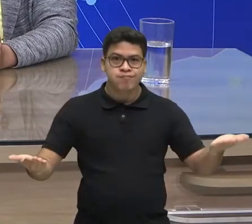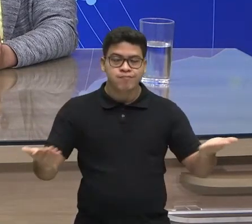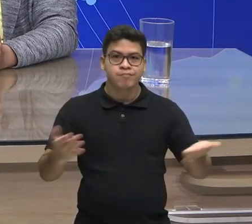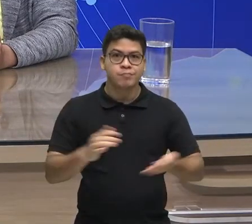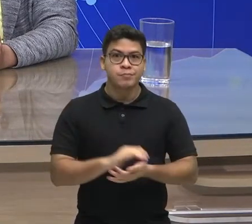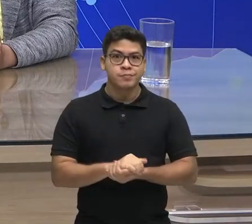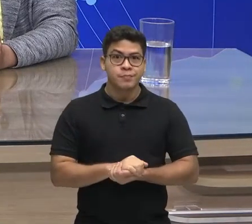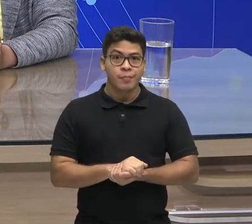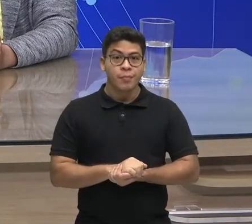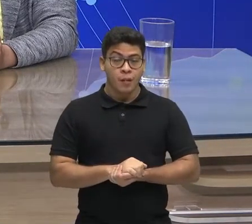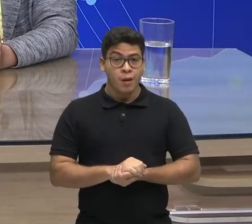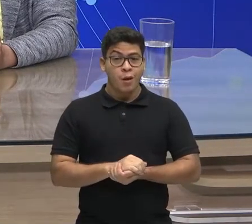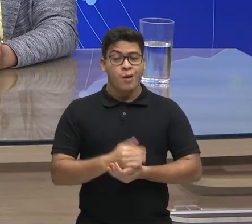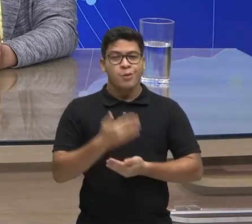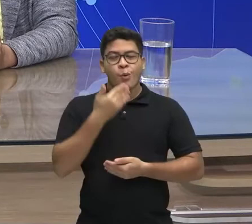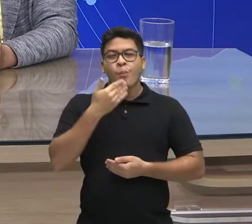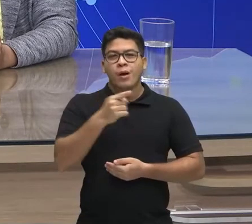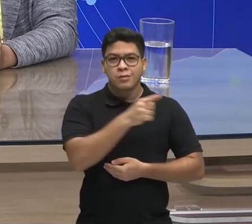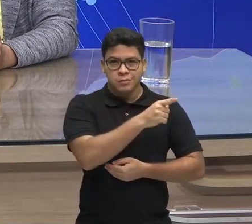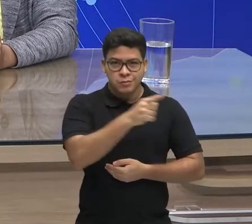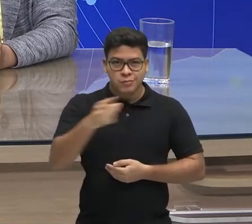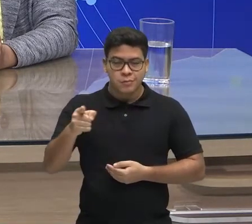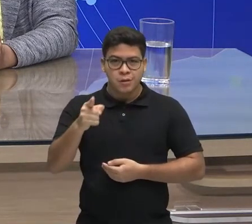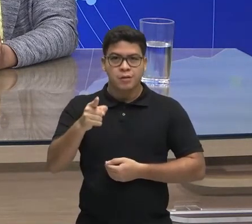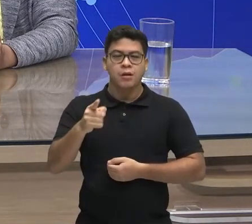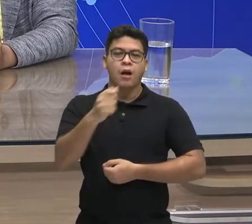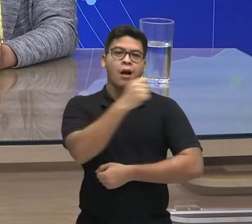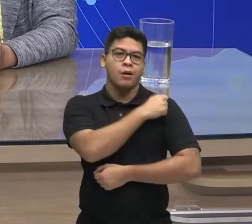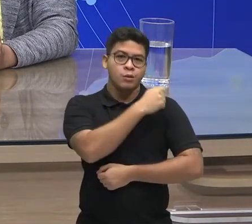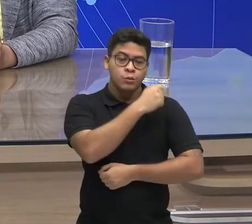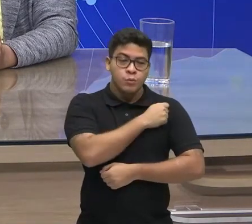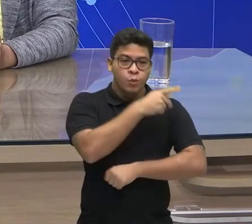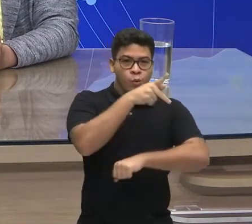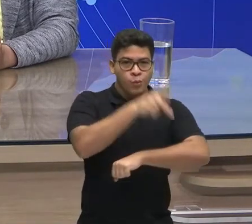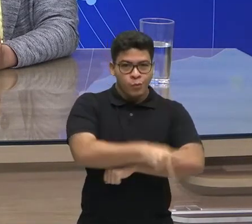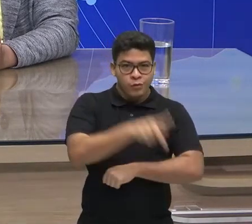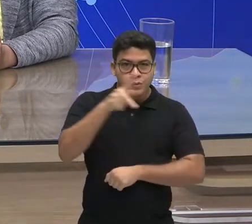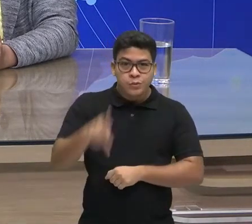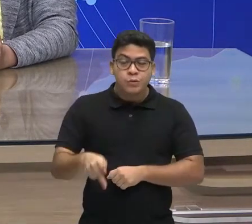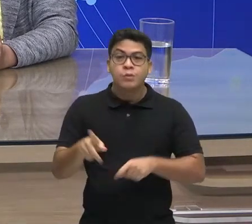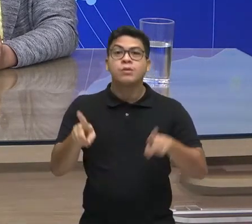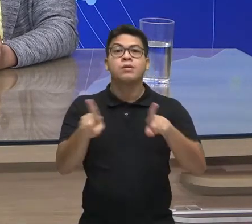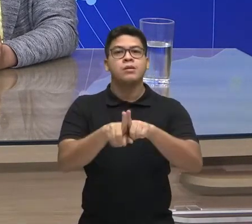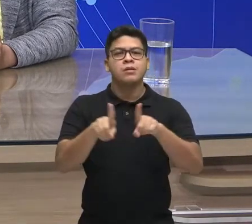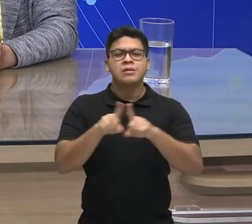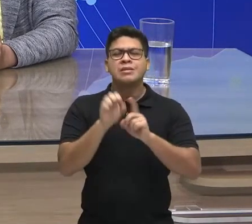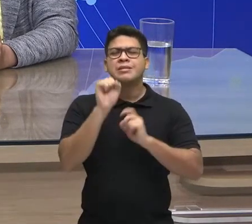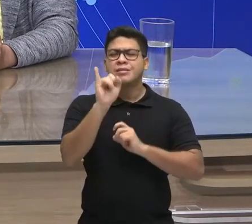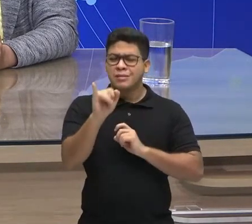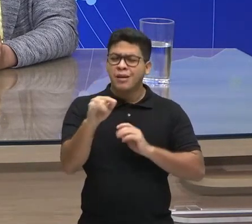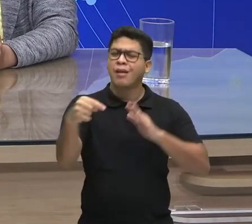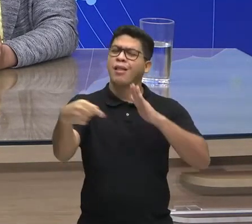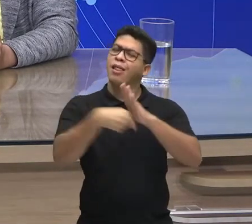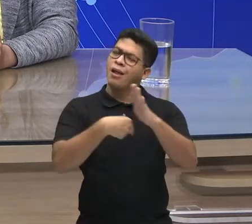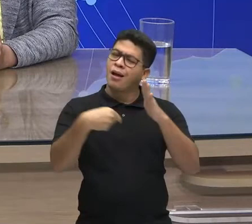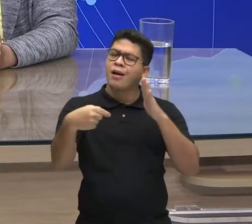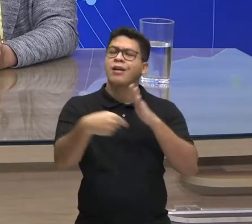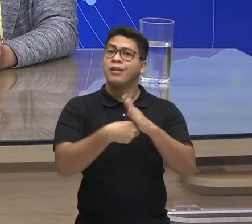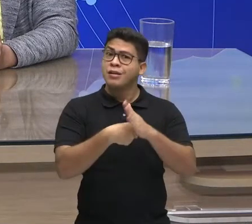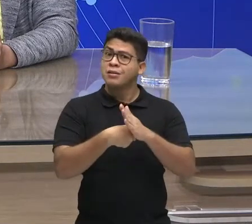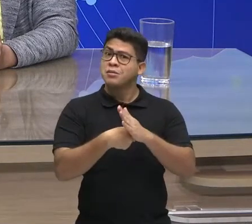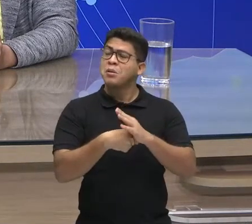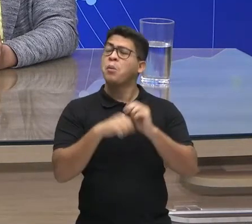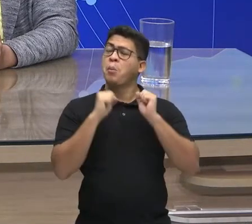que vocês, estudantes, professores, quem estiver nos assistindo e tenham alguma pergunta, que queira tirar